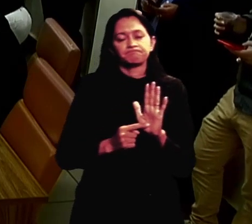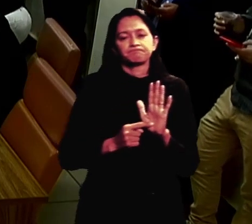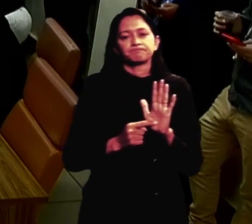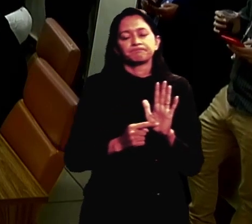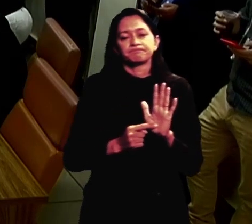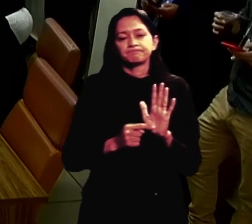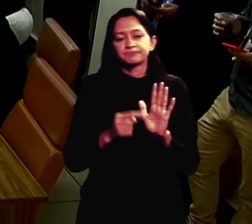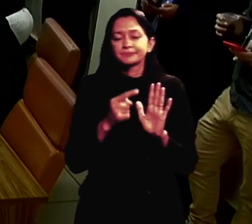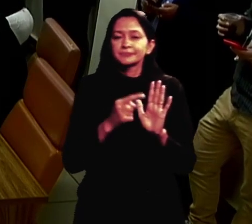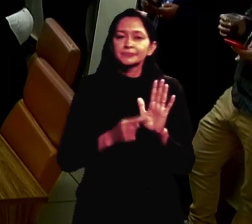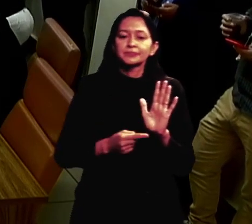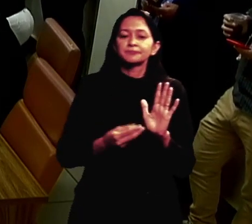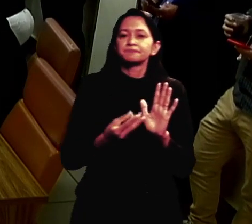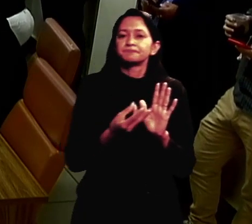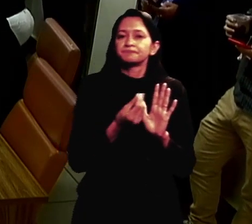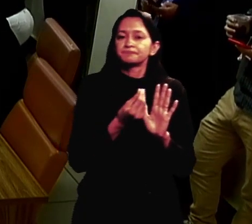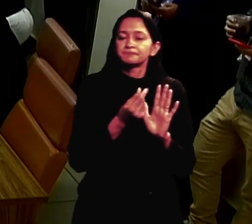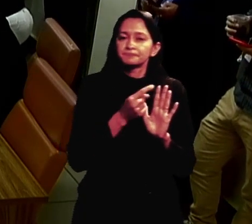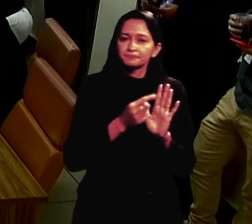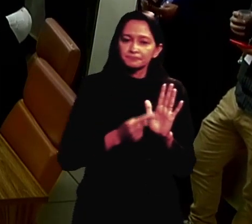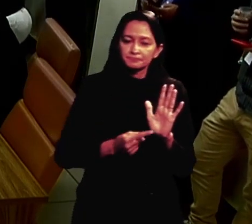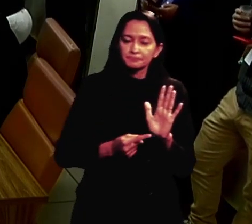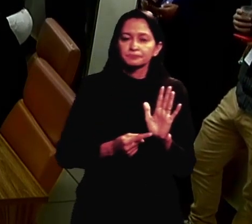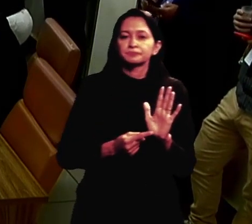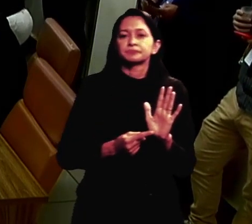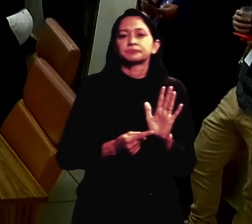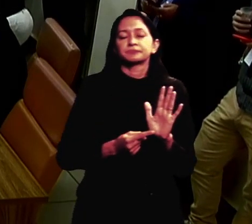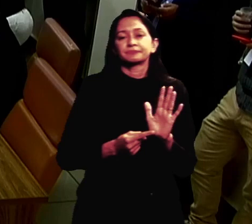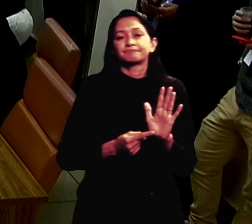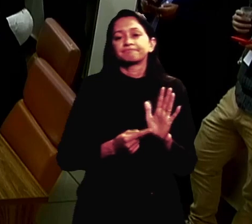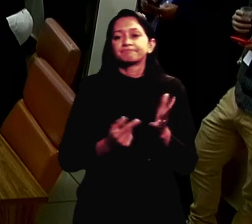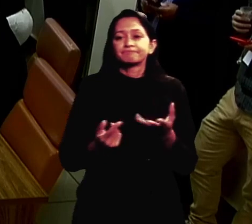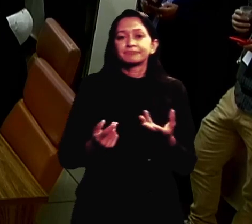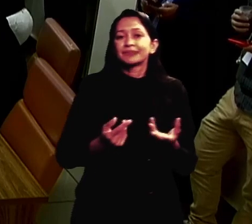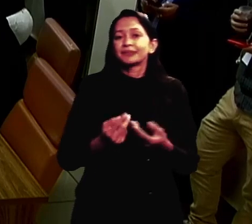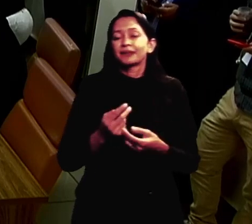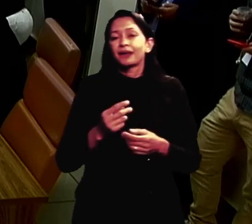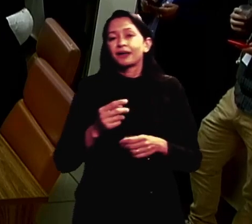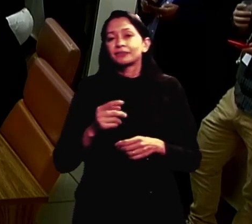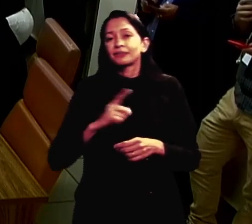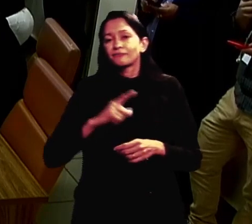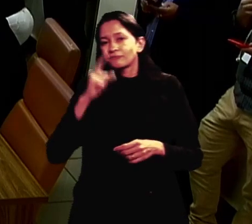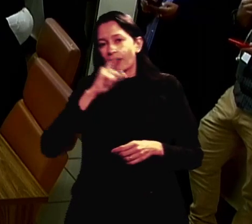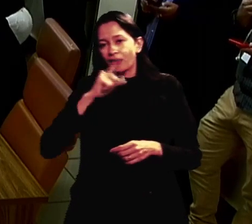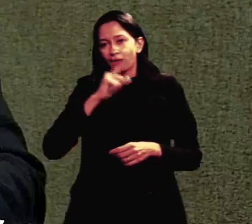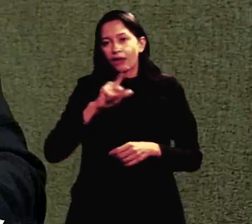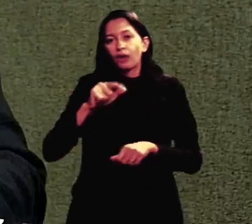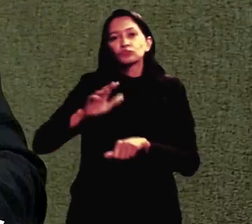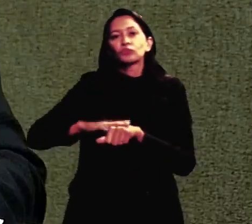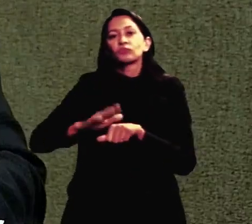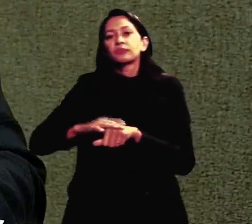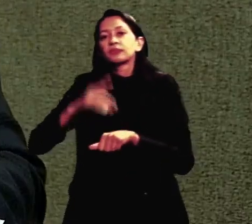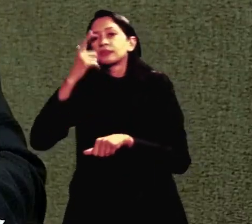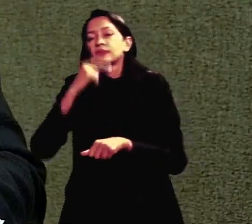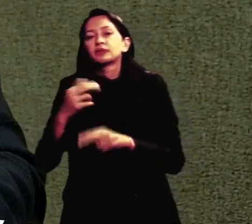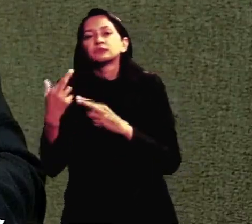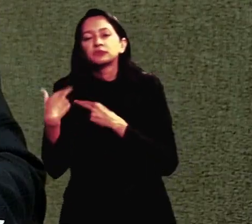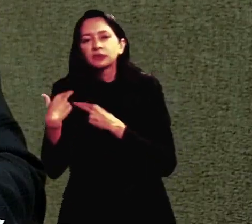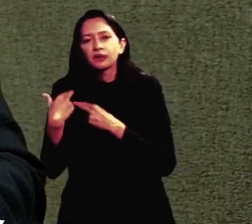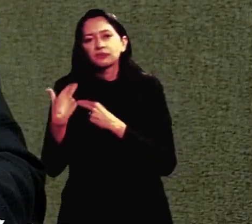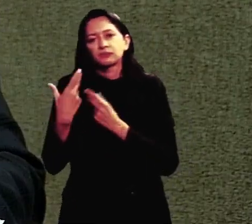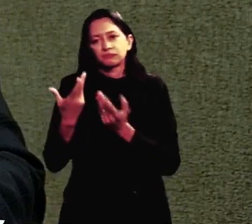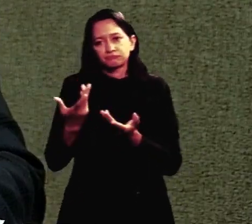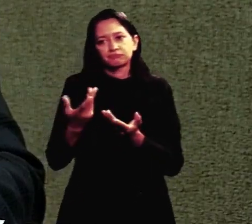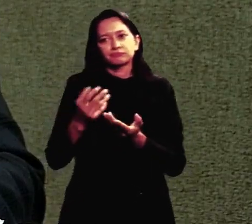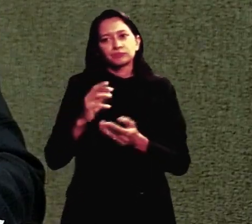ele carece também, ele tem vício de iniciativa idêntico ao ao projeto que